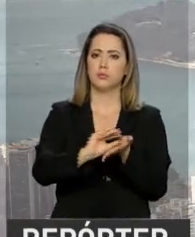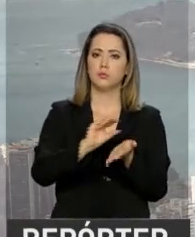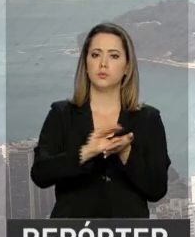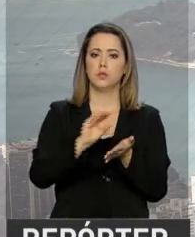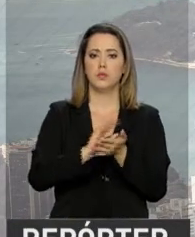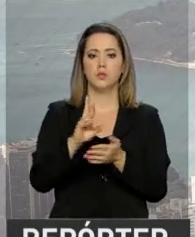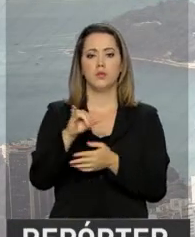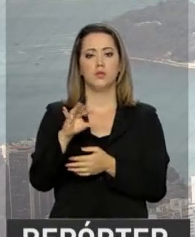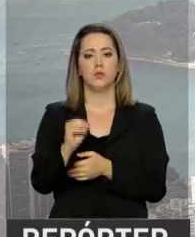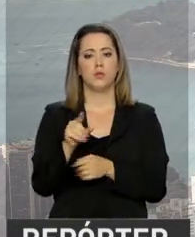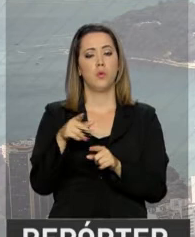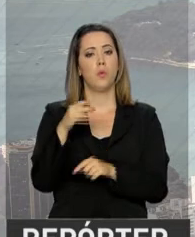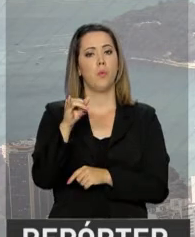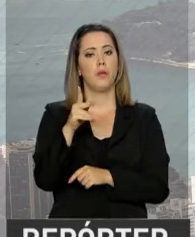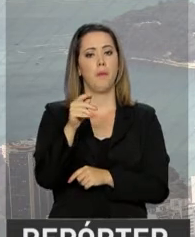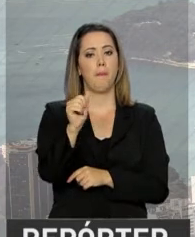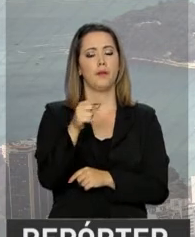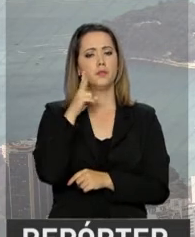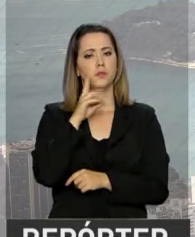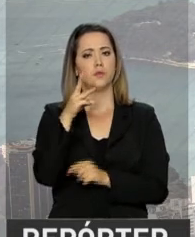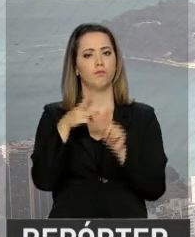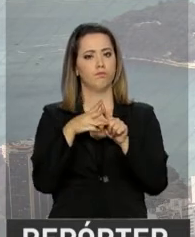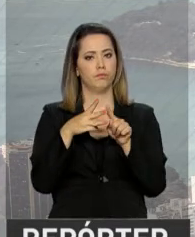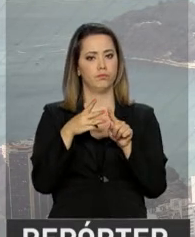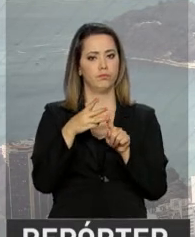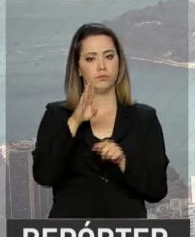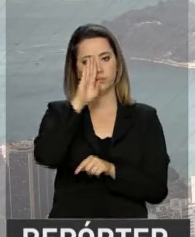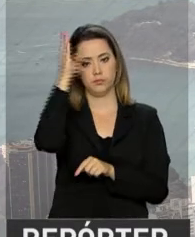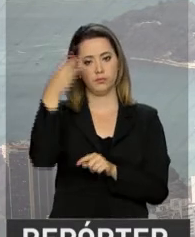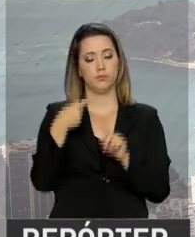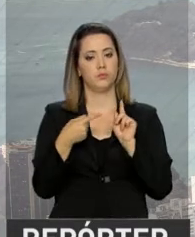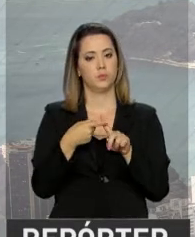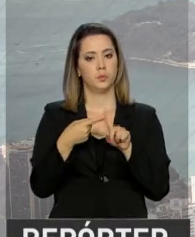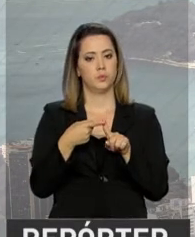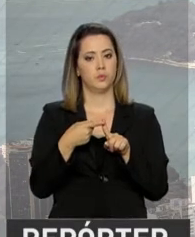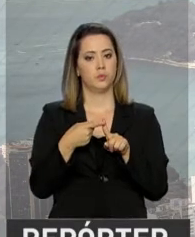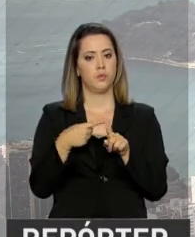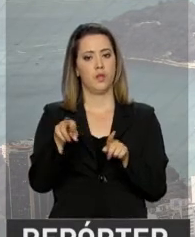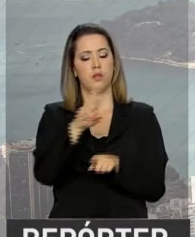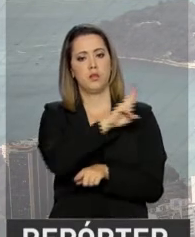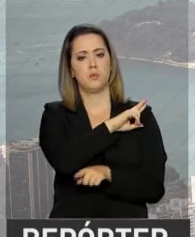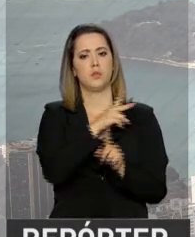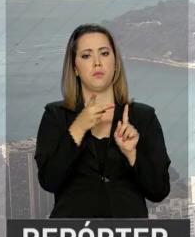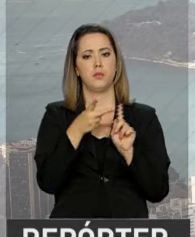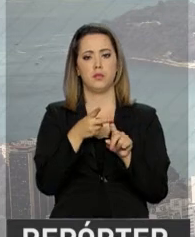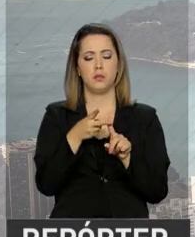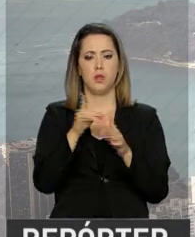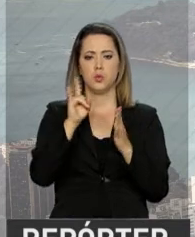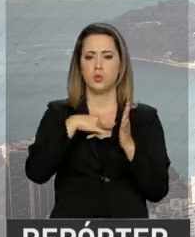do rio o estudo do ipea teve como base três instrumentos principais a matriz de responsabilidade documento